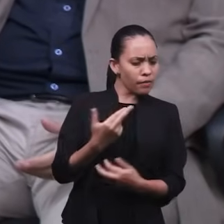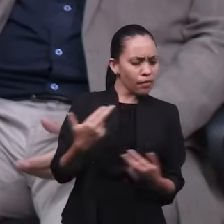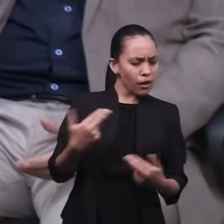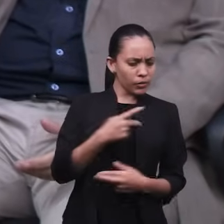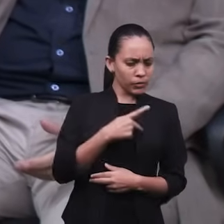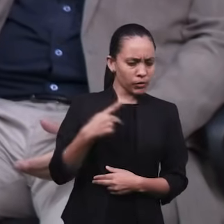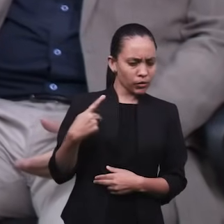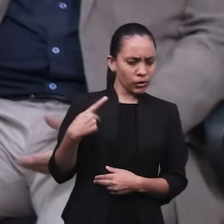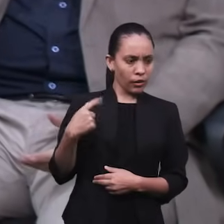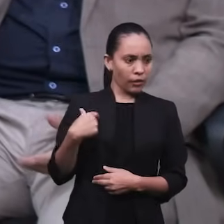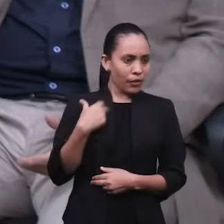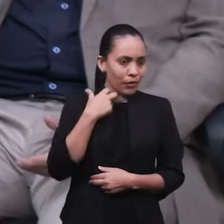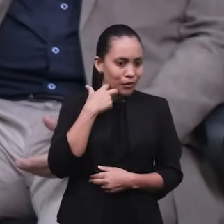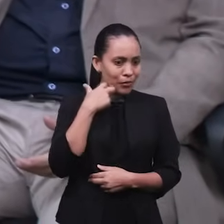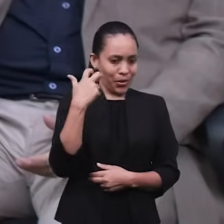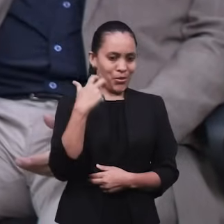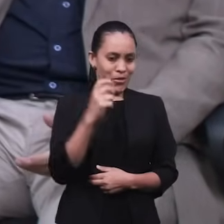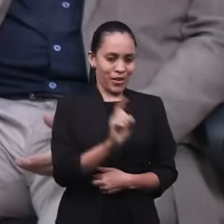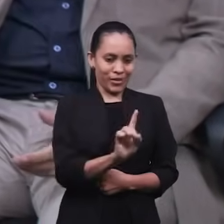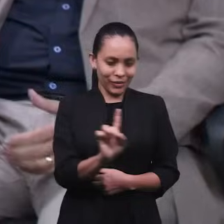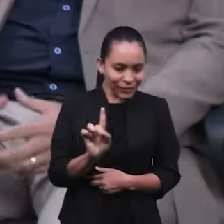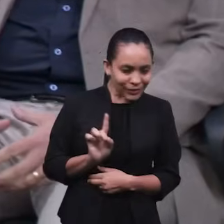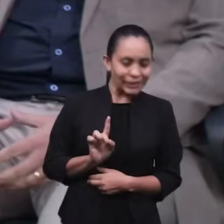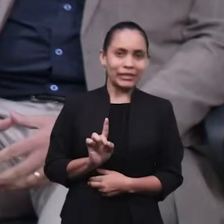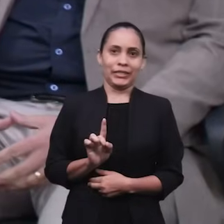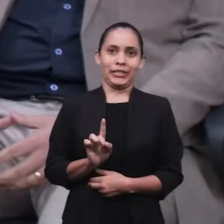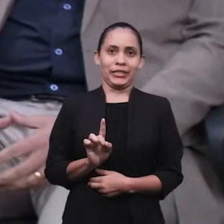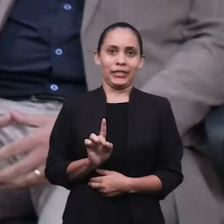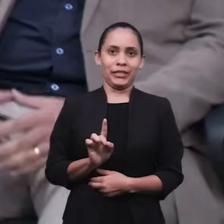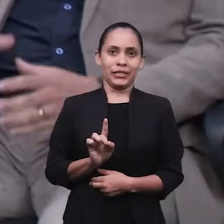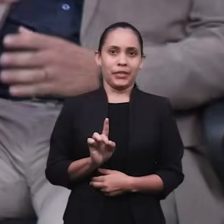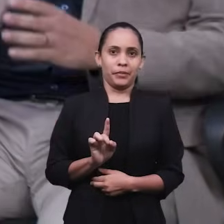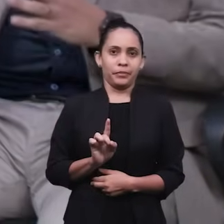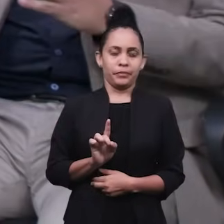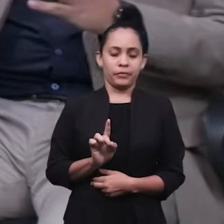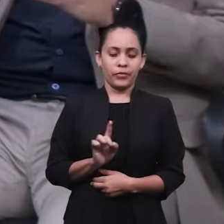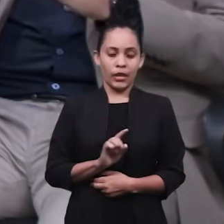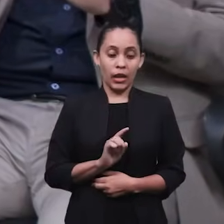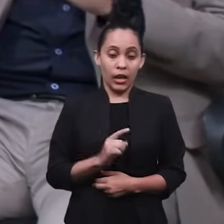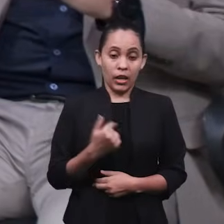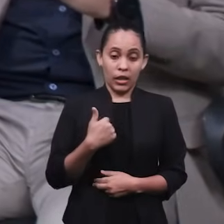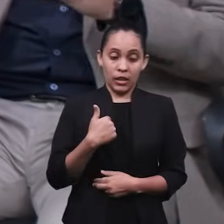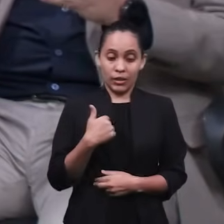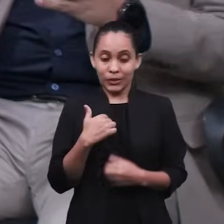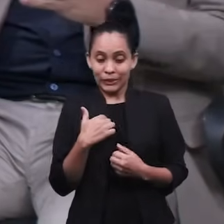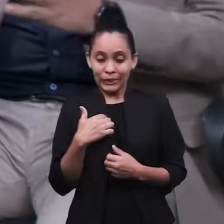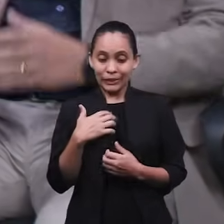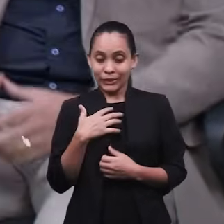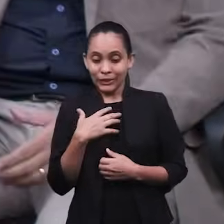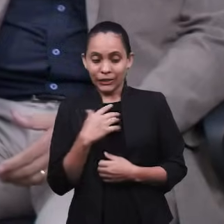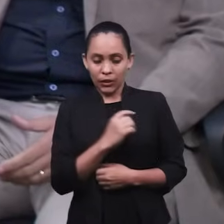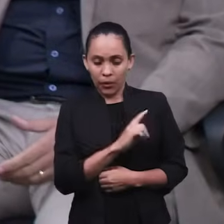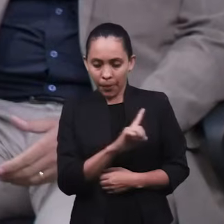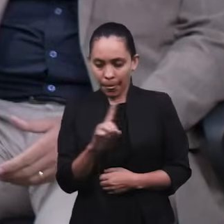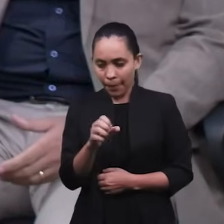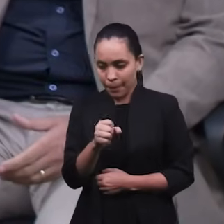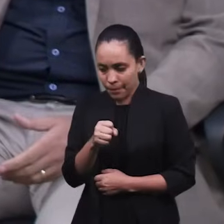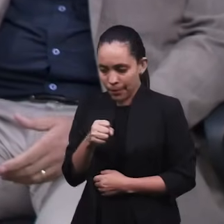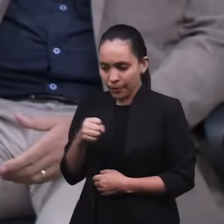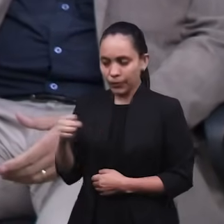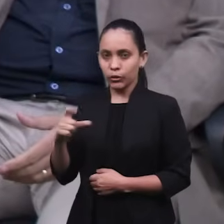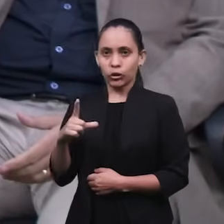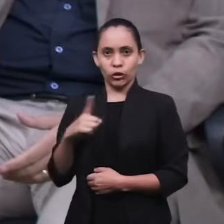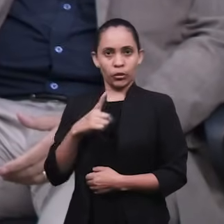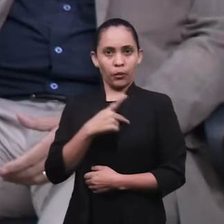reunido, eu ficava com muita vergonha e queria sair da reunião. E eu, discretamente, no sonho, né, querendo sair da reunião, quando eu abri a porta